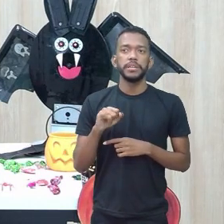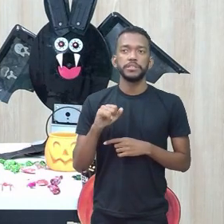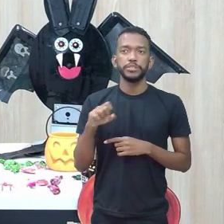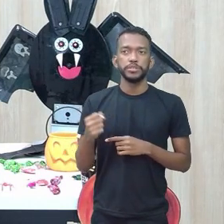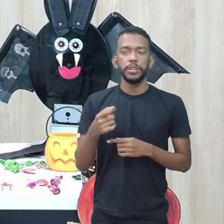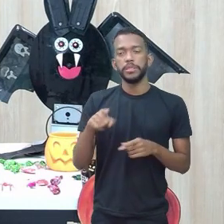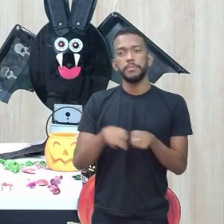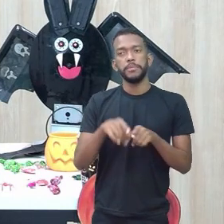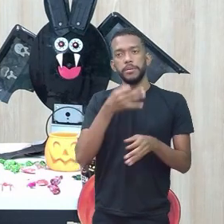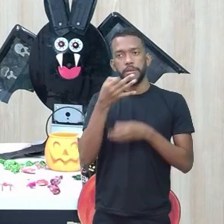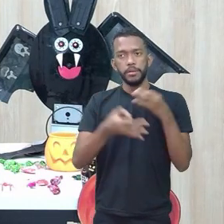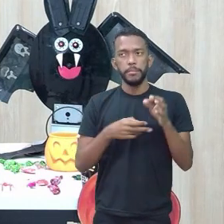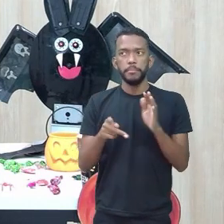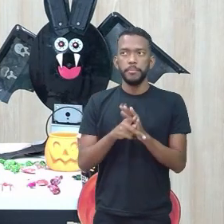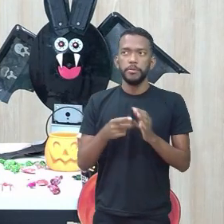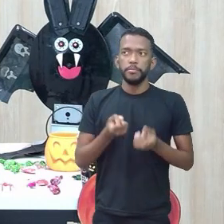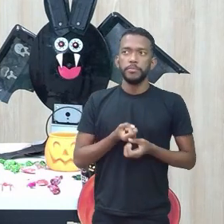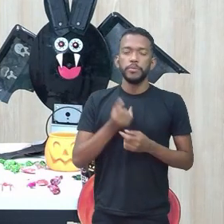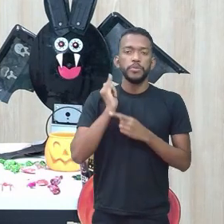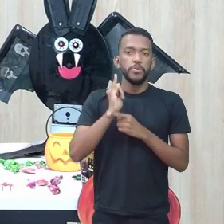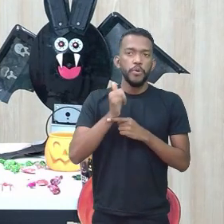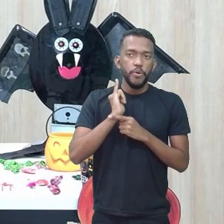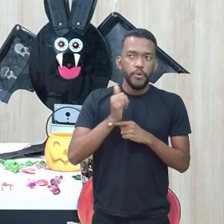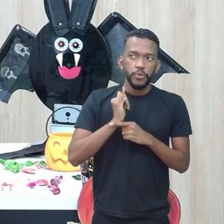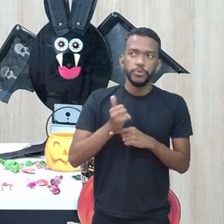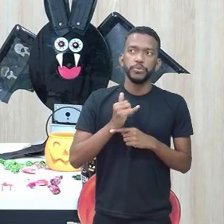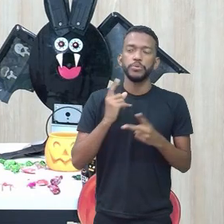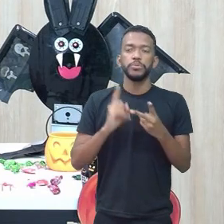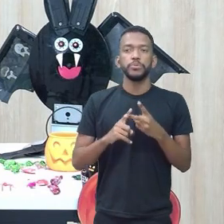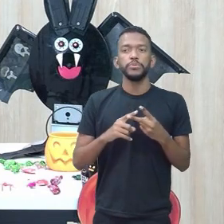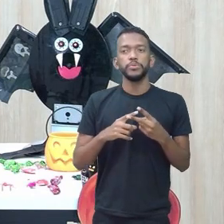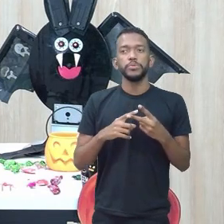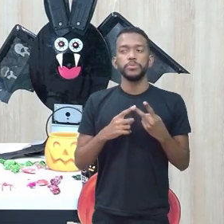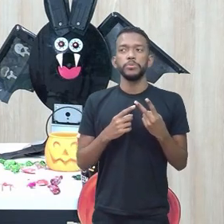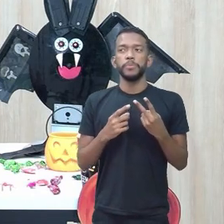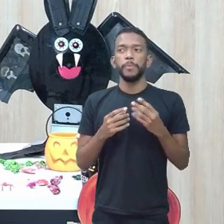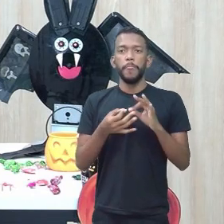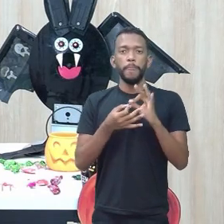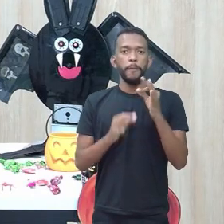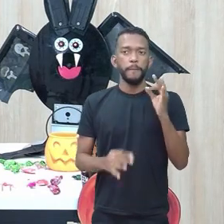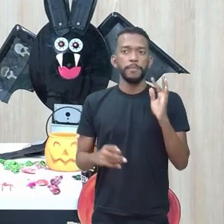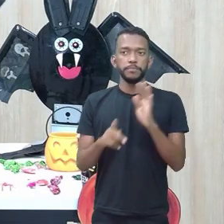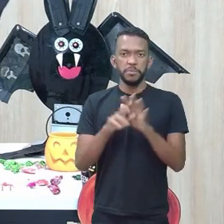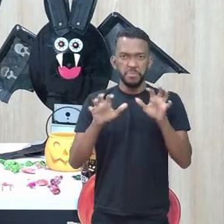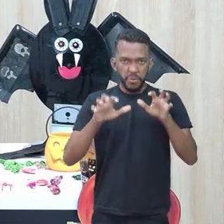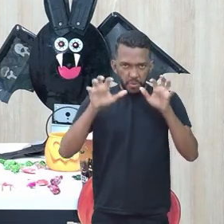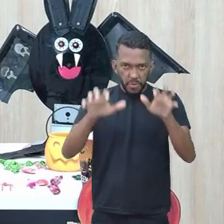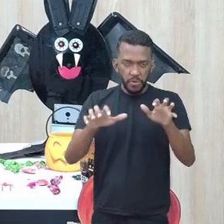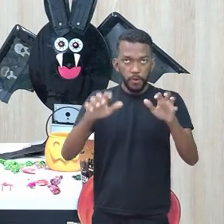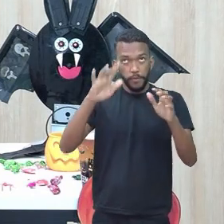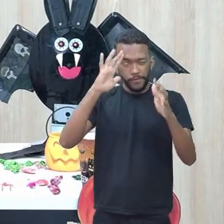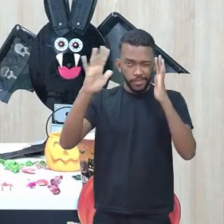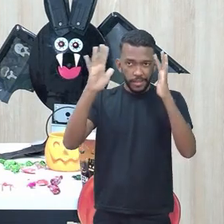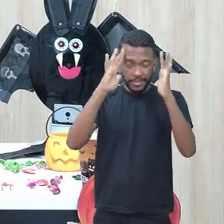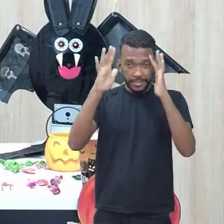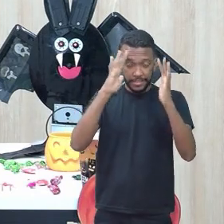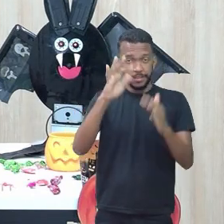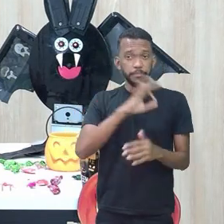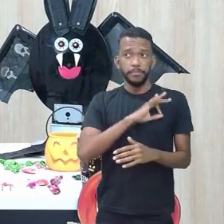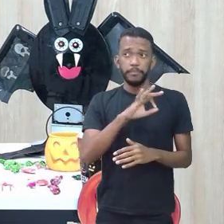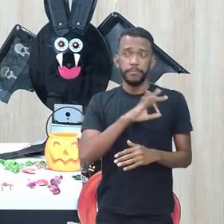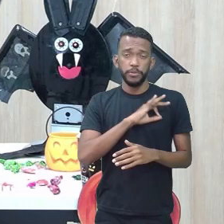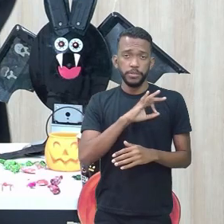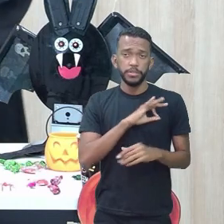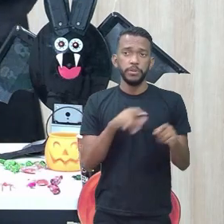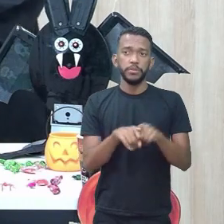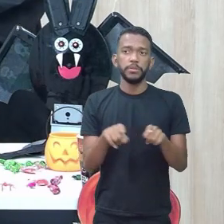era um dos pioneiros do conto, do romance de horror, de fantasia, policial e